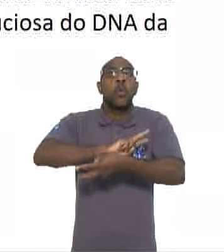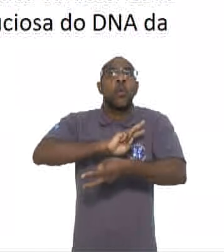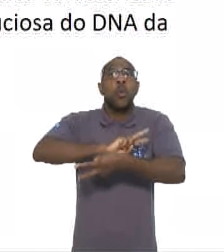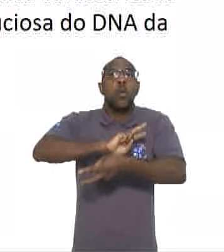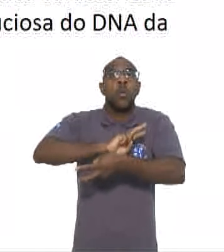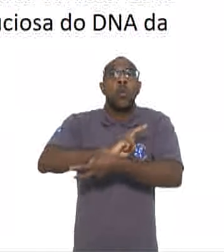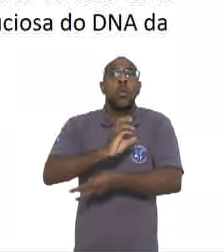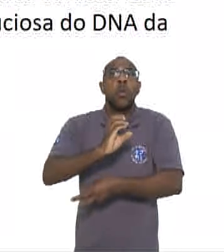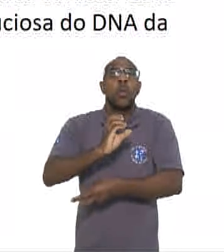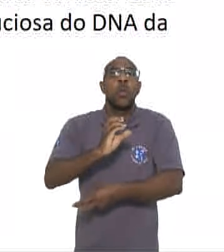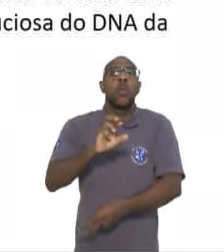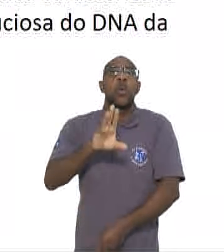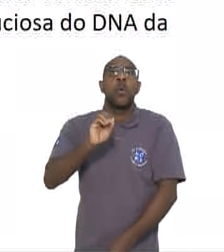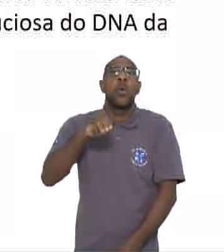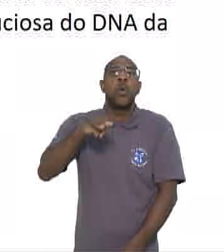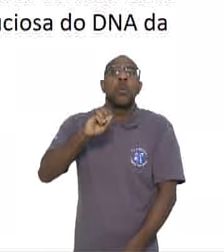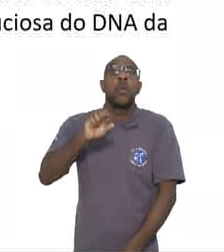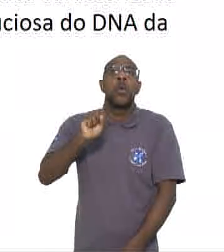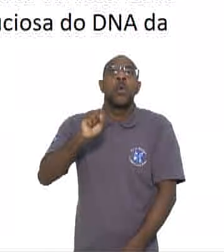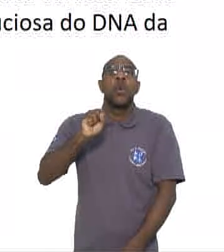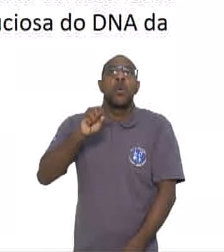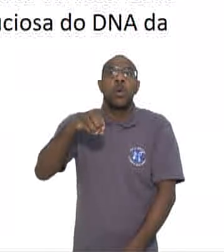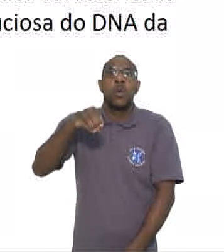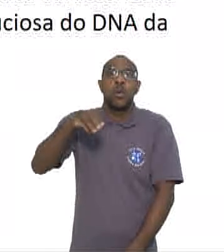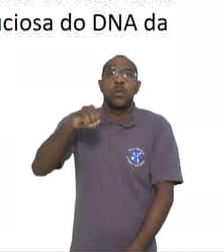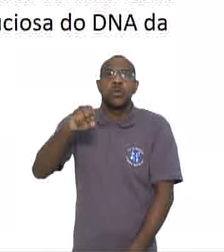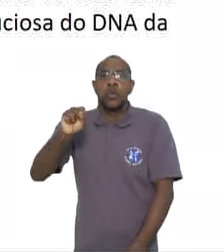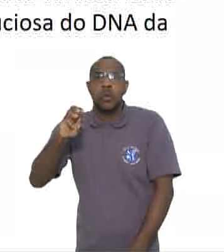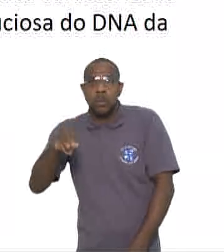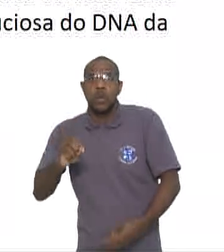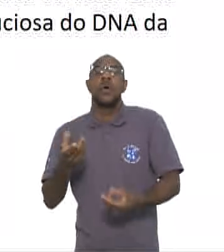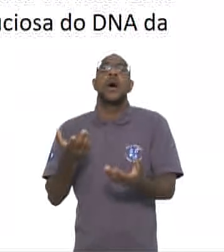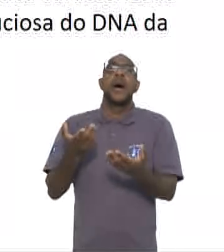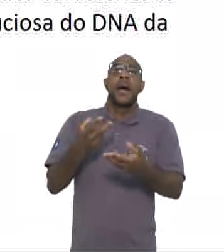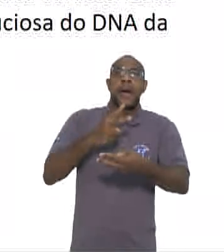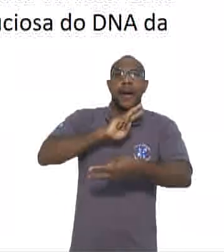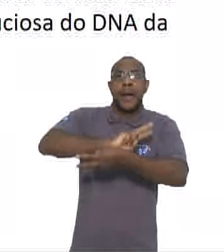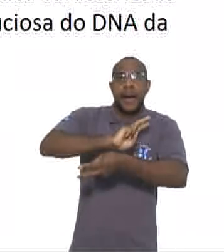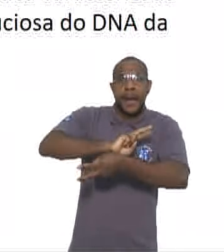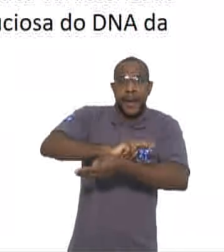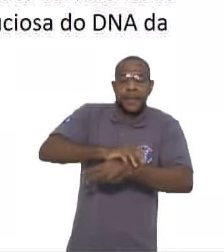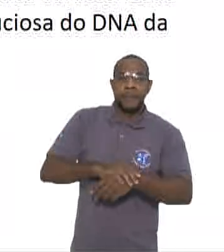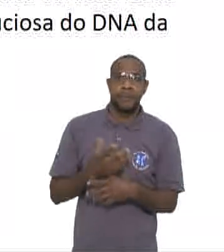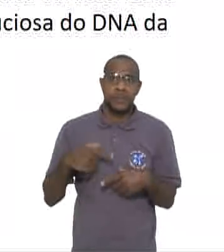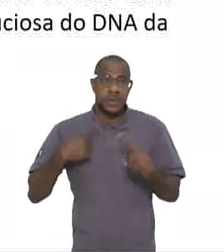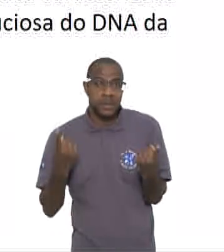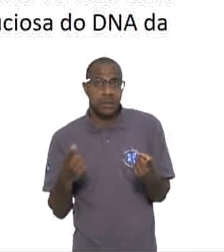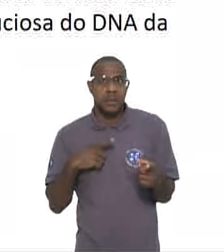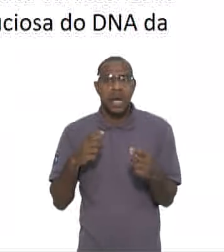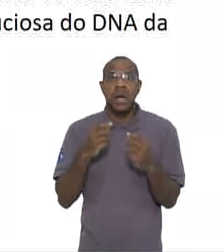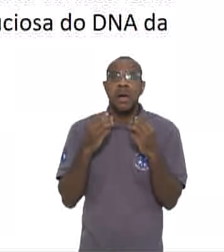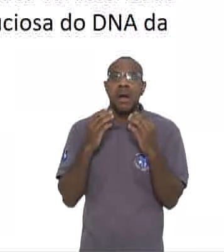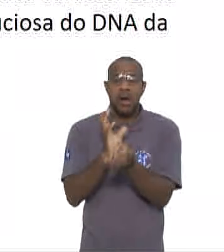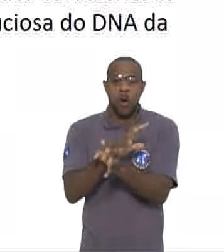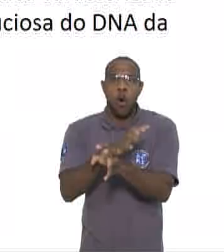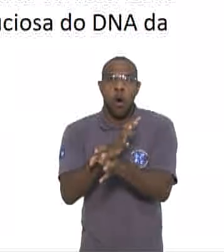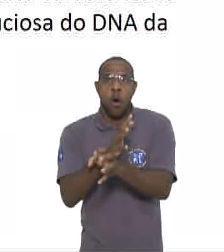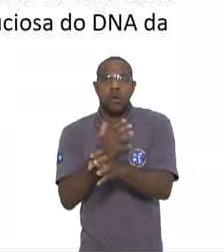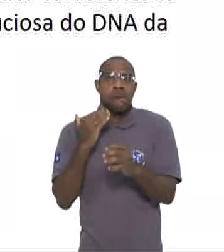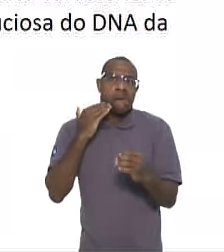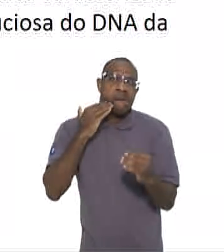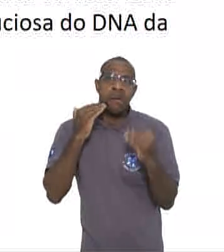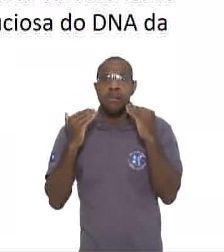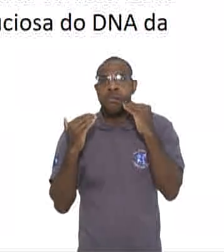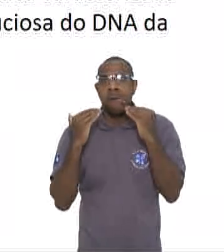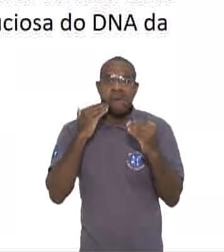chegar a essa conclusão após uma análise minuciosa do DNA da ossada. Além disso, o formato dos ossos também ajudou, já